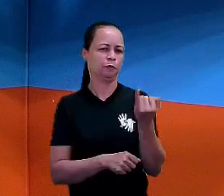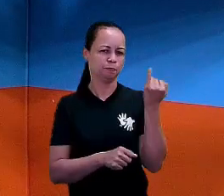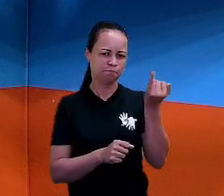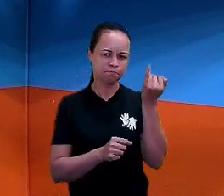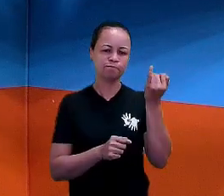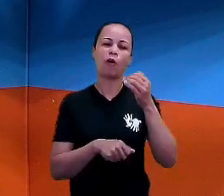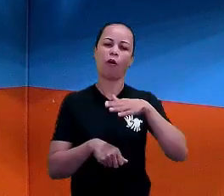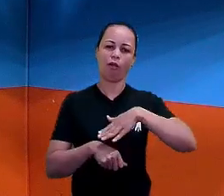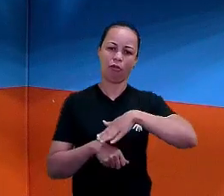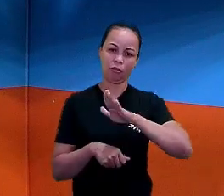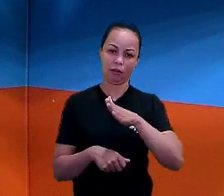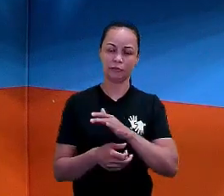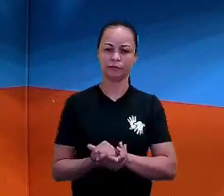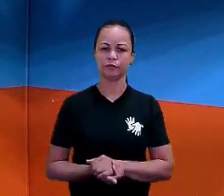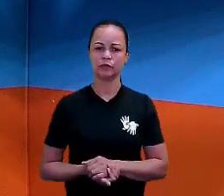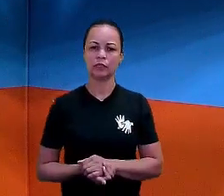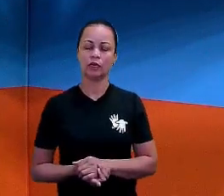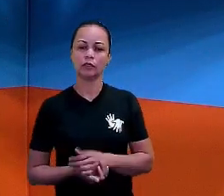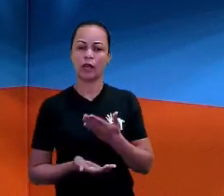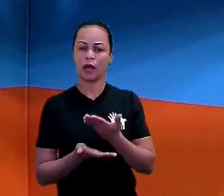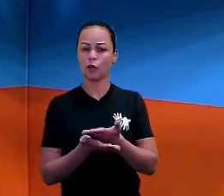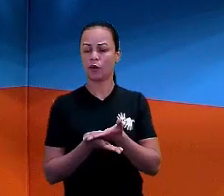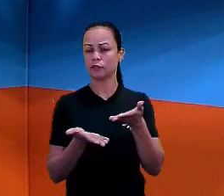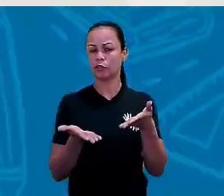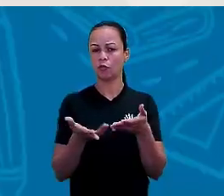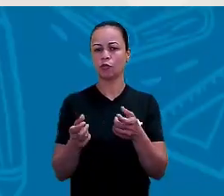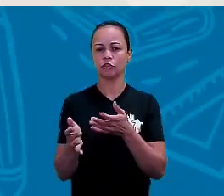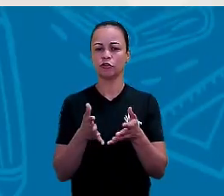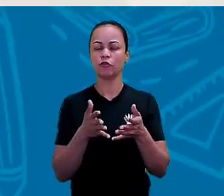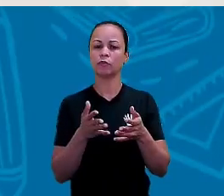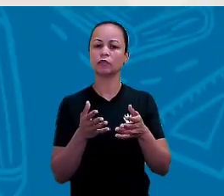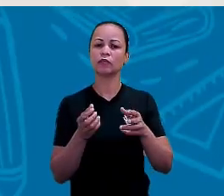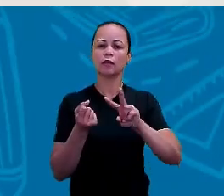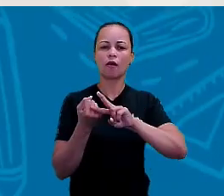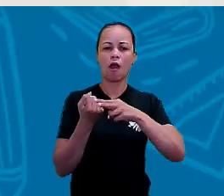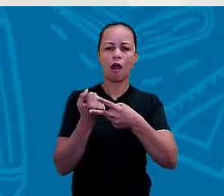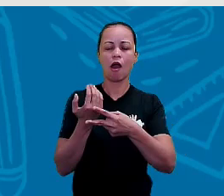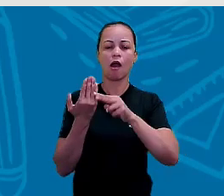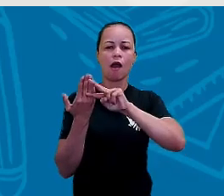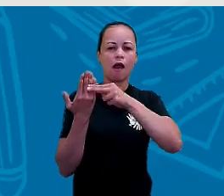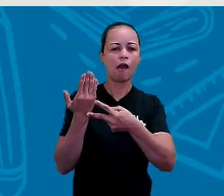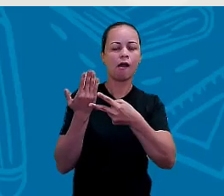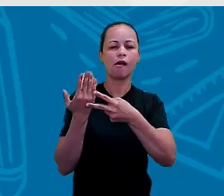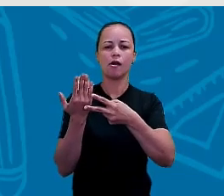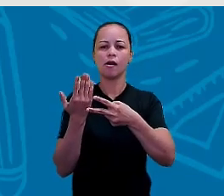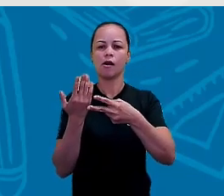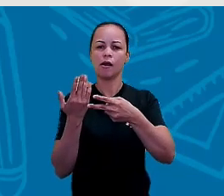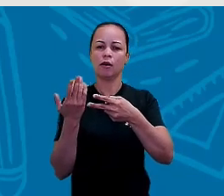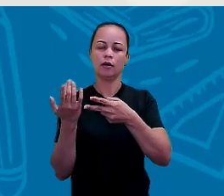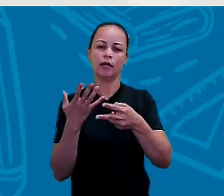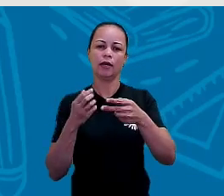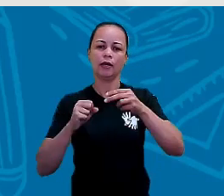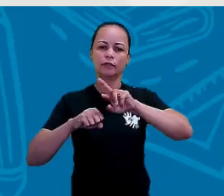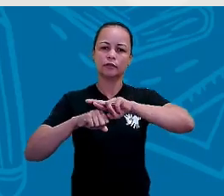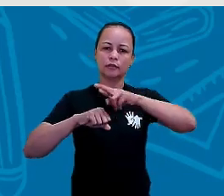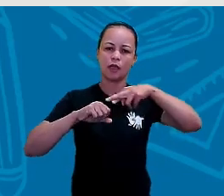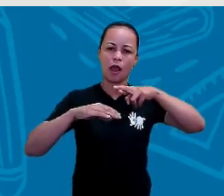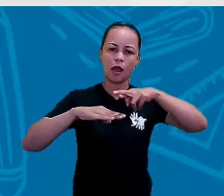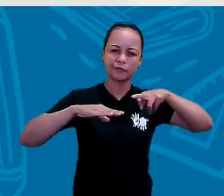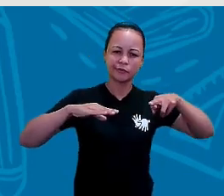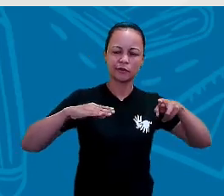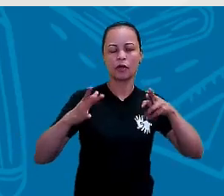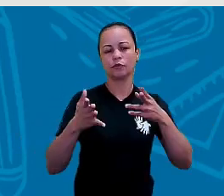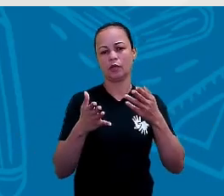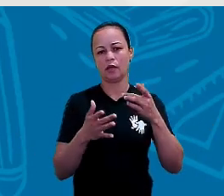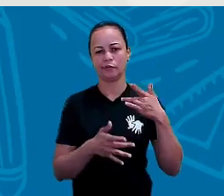relevância. Nós iremos tratar na aula de hoje sobre os efeitos da radiação na saúde humana. Quais